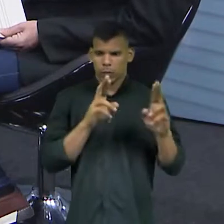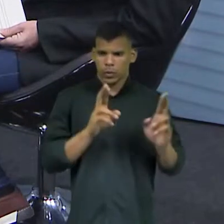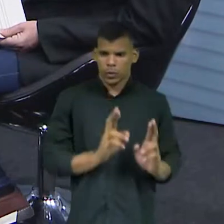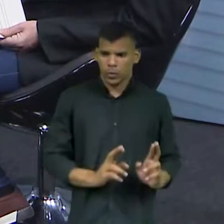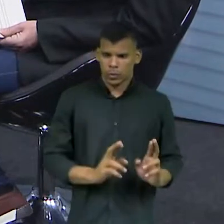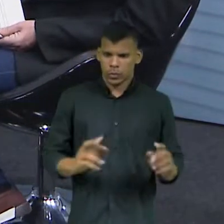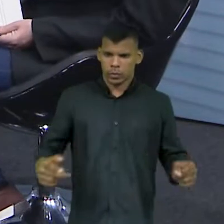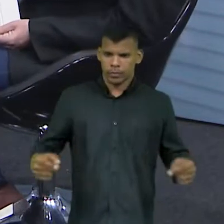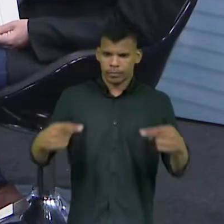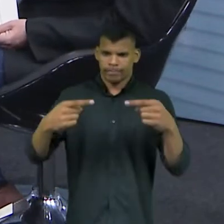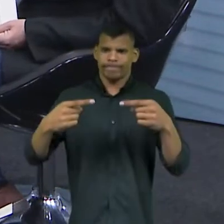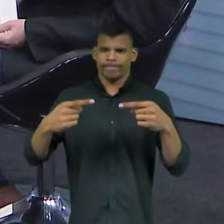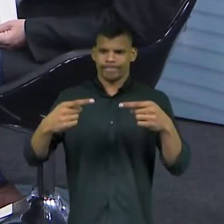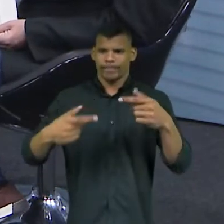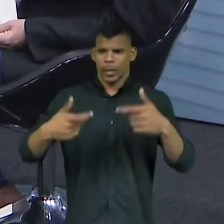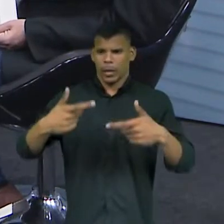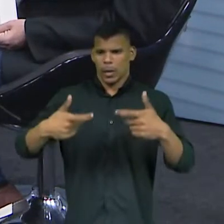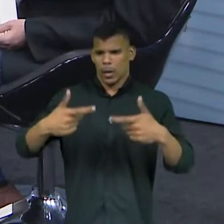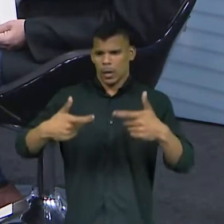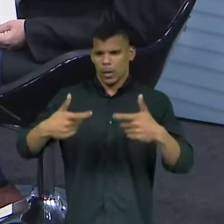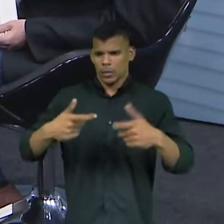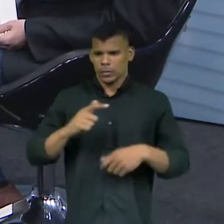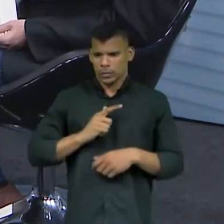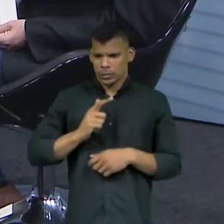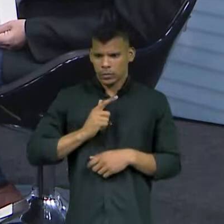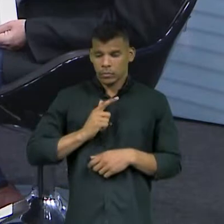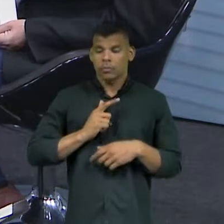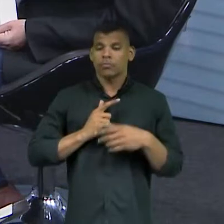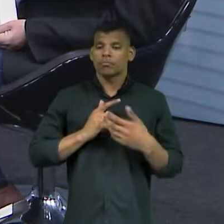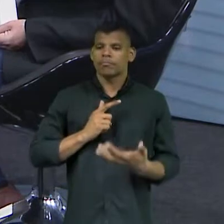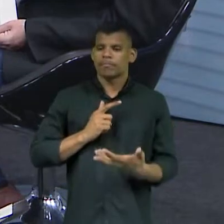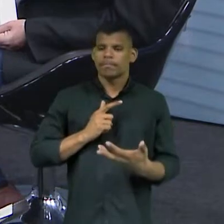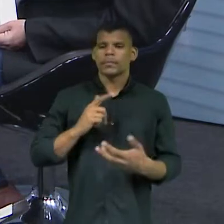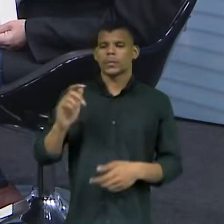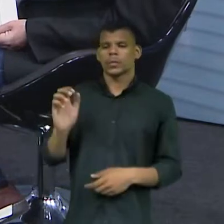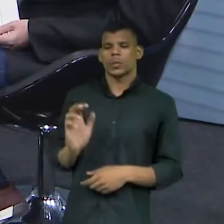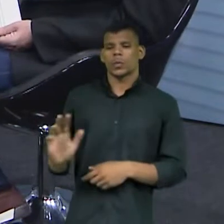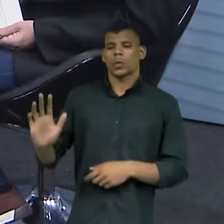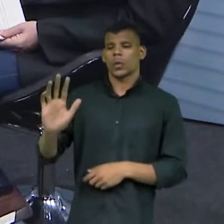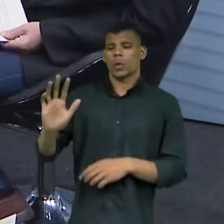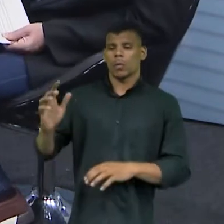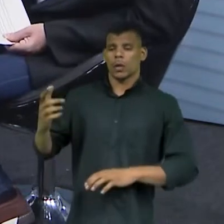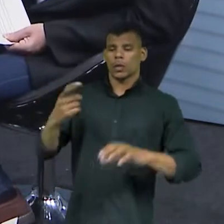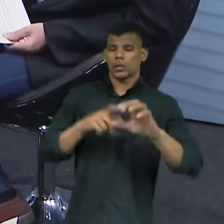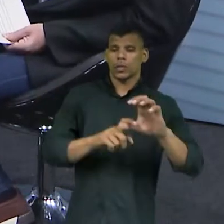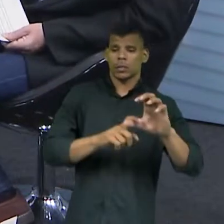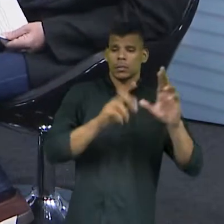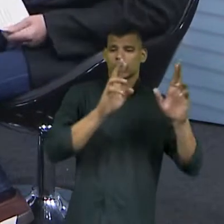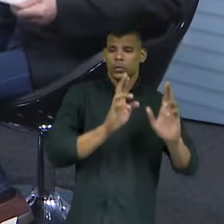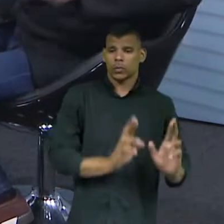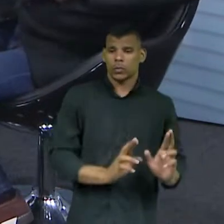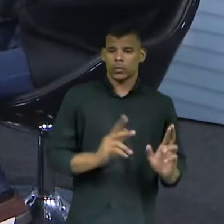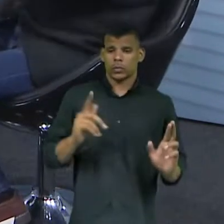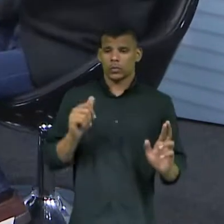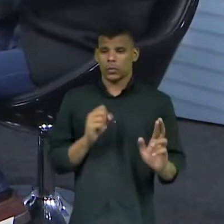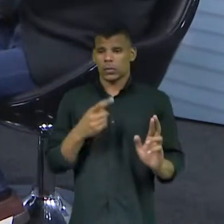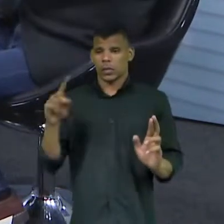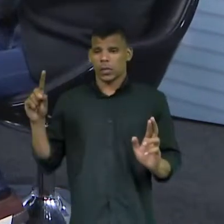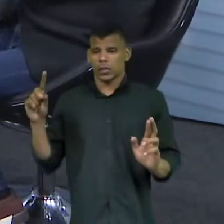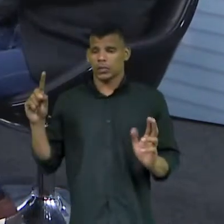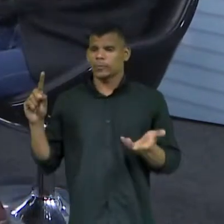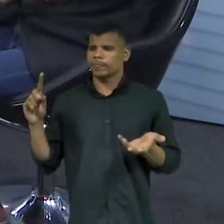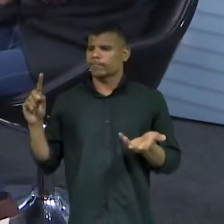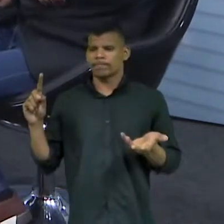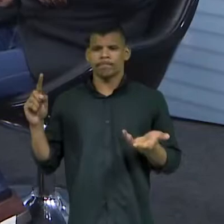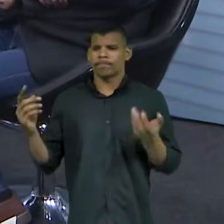do gás natural, a Europa está querendo rever isso. E o hidrogênio verde é uma saída, e aí o Ceará entra no